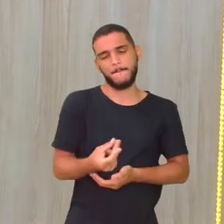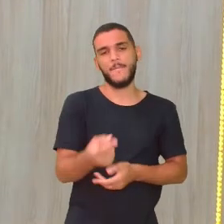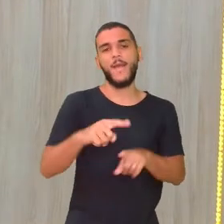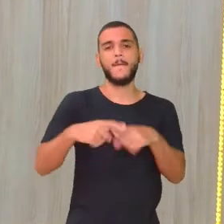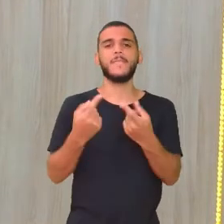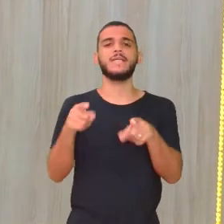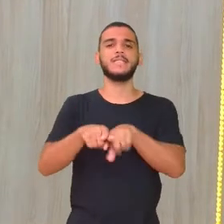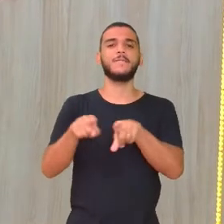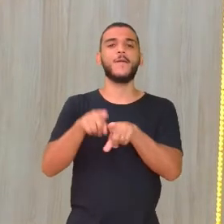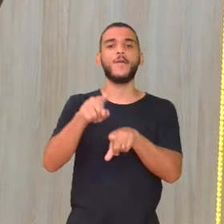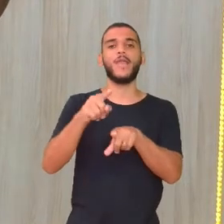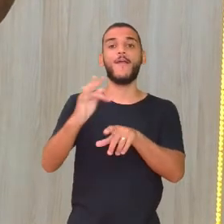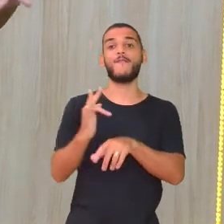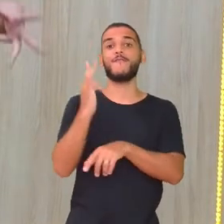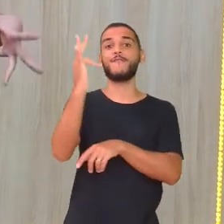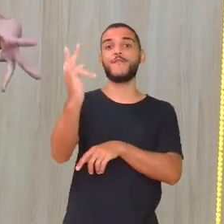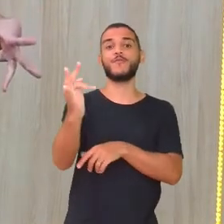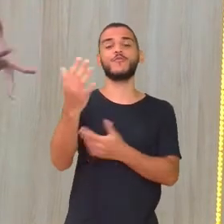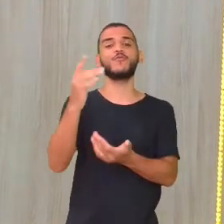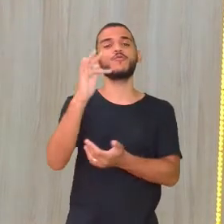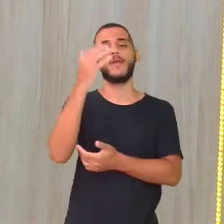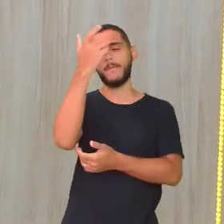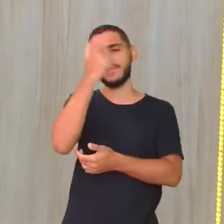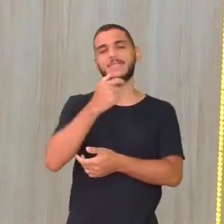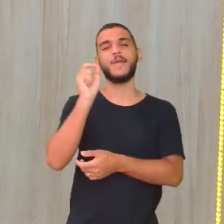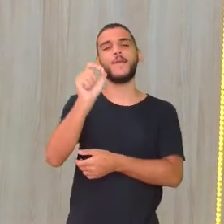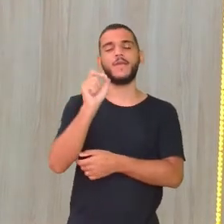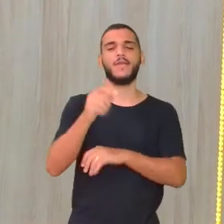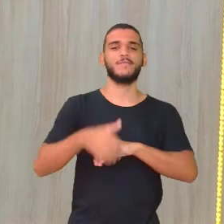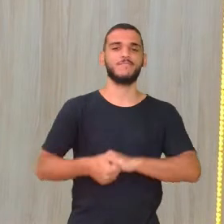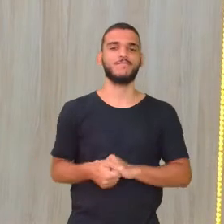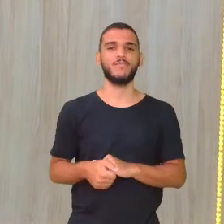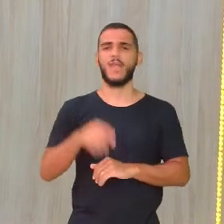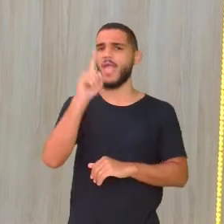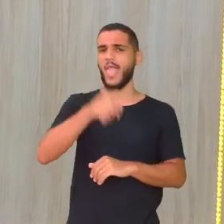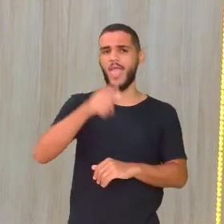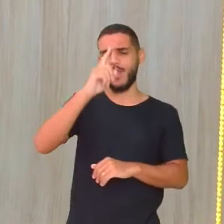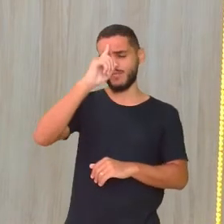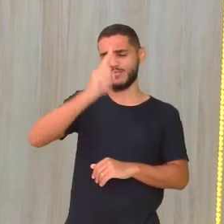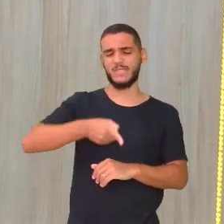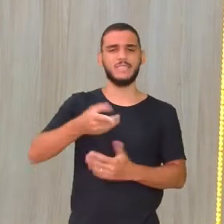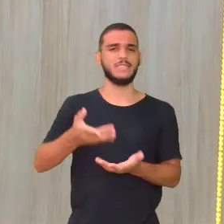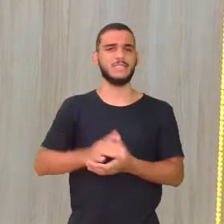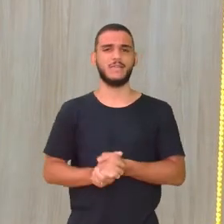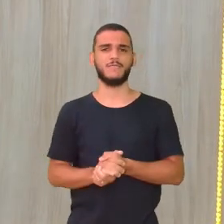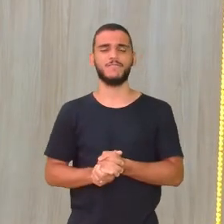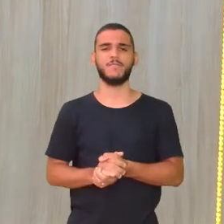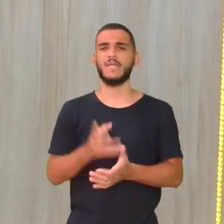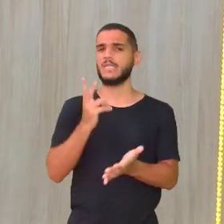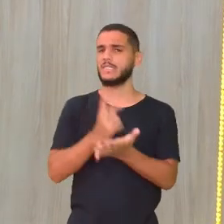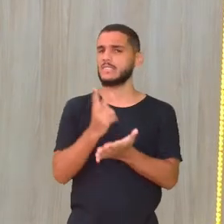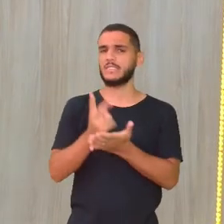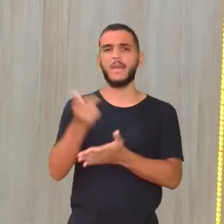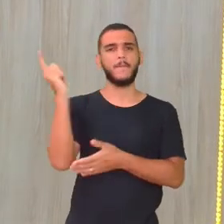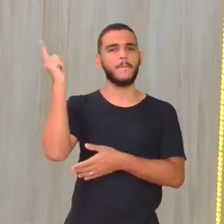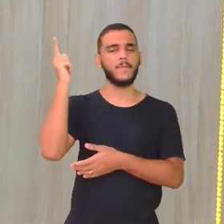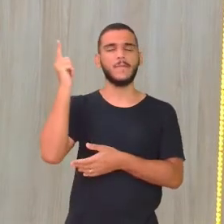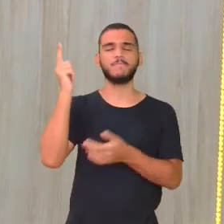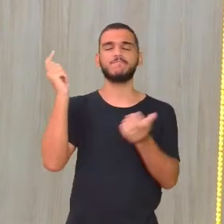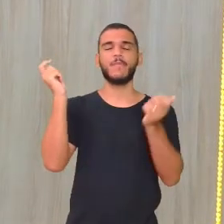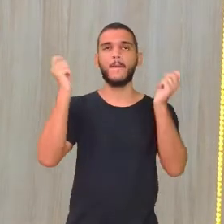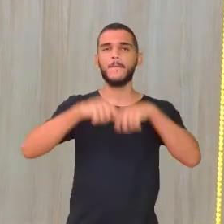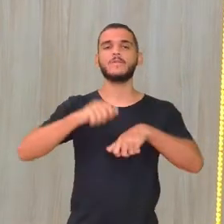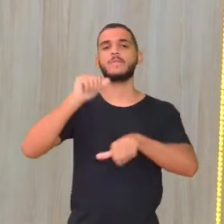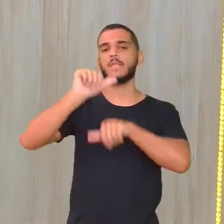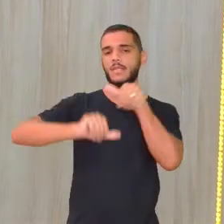que a gente vai se tornar especialista. É uma grande decisão, né? E sempre dá para mudar, viu? Então, não se